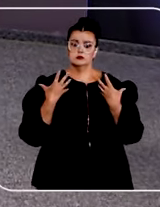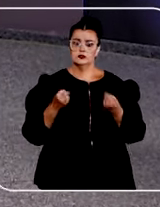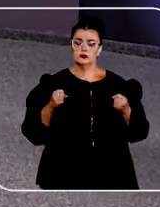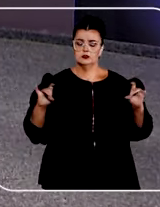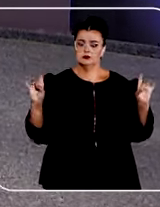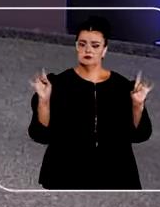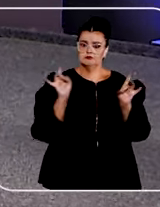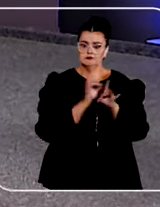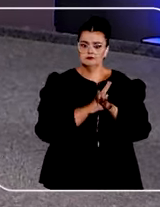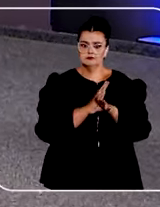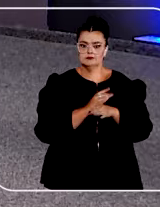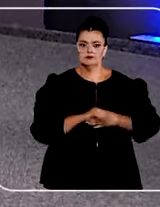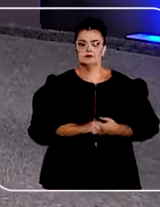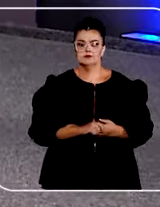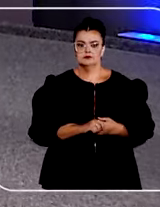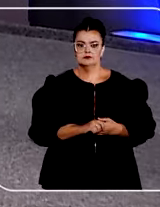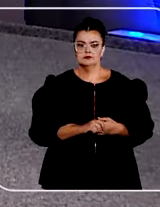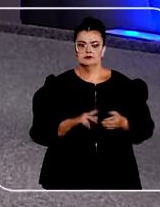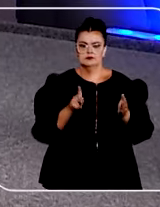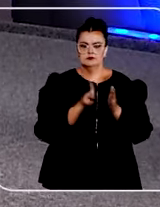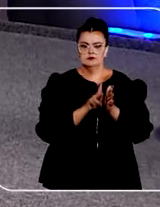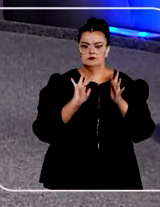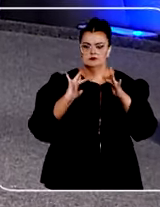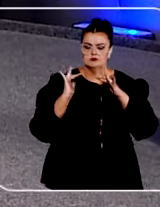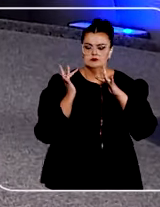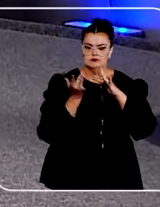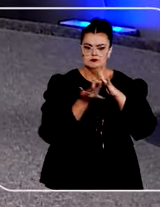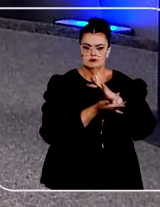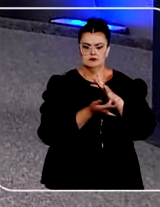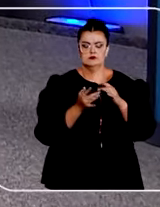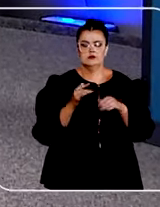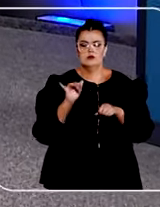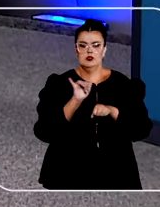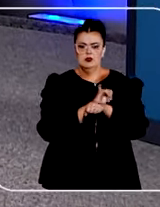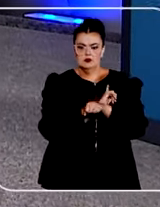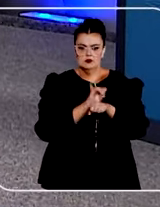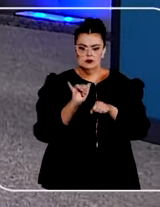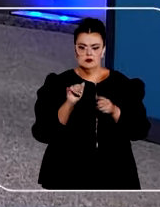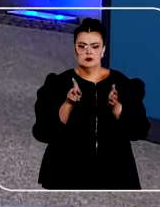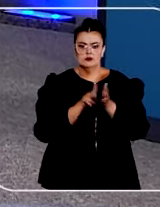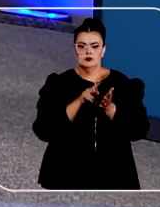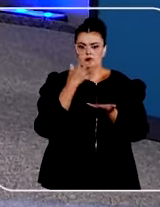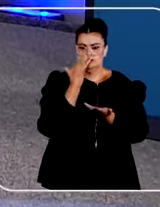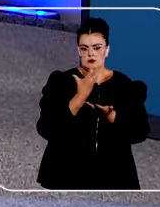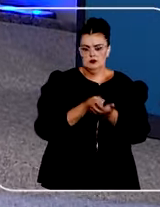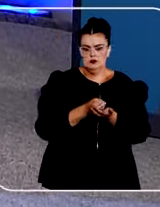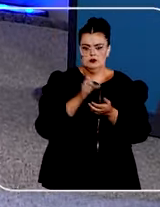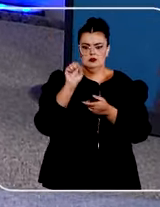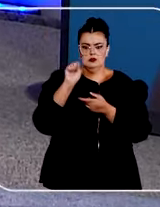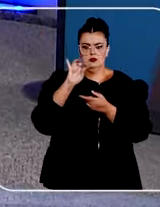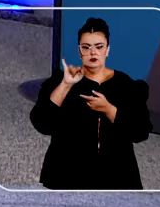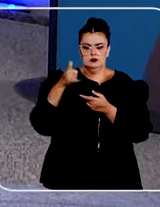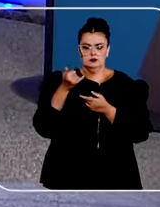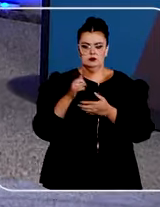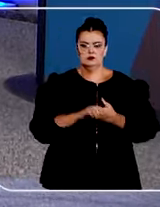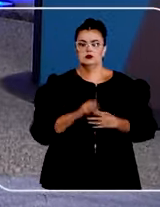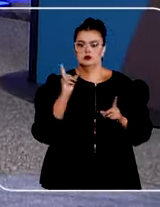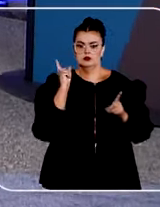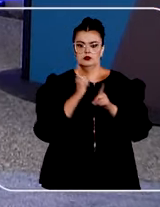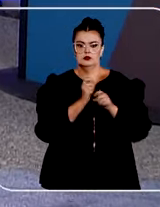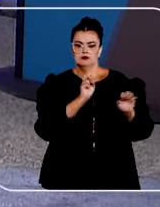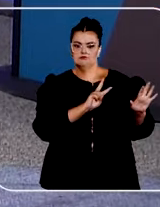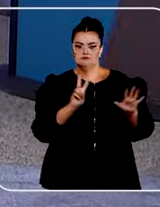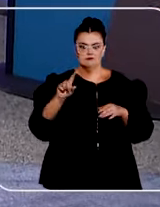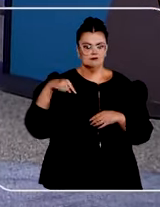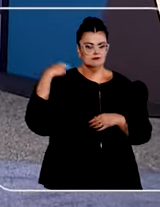ficando por aqui Siga a gente nas redes sociais YouTube e podcast do STJ te encontro de novo